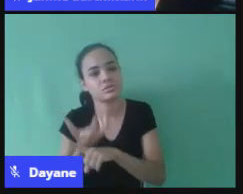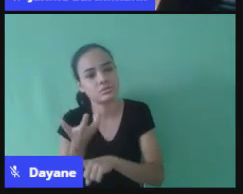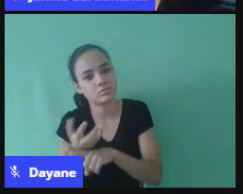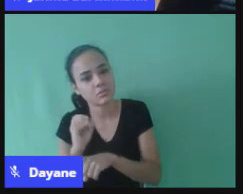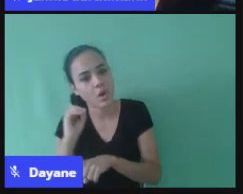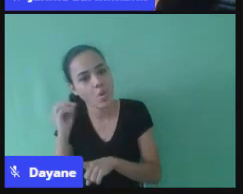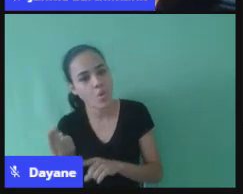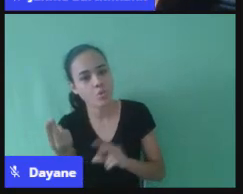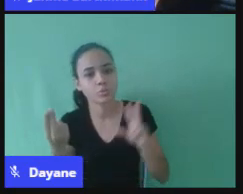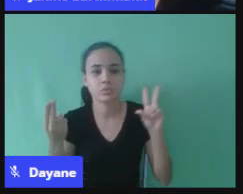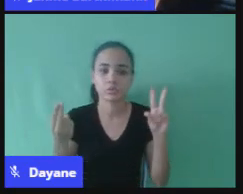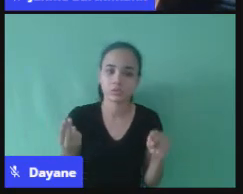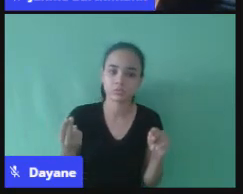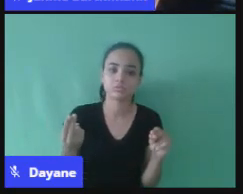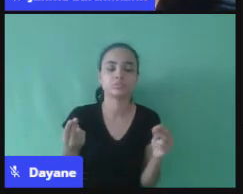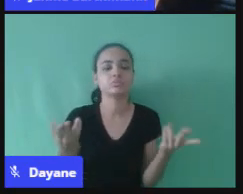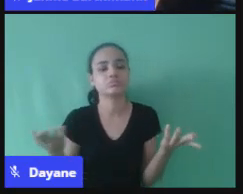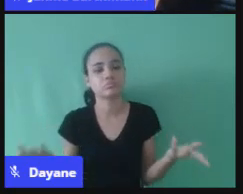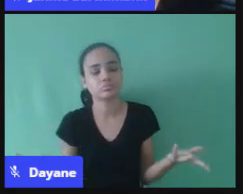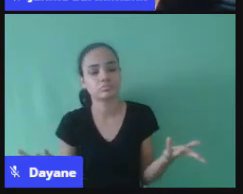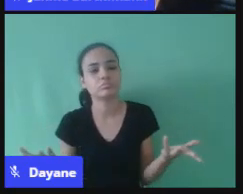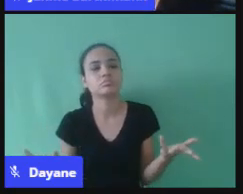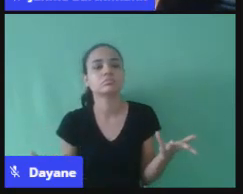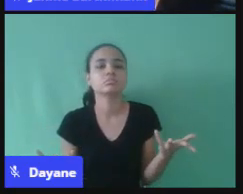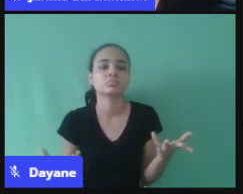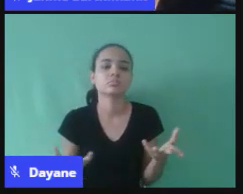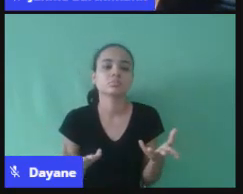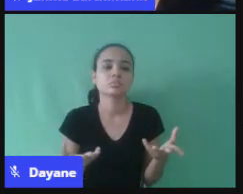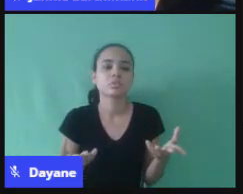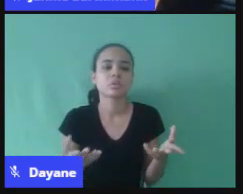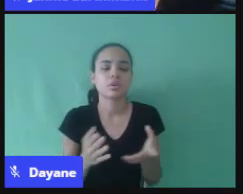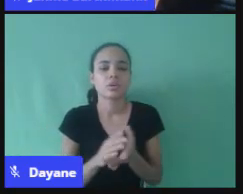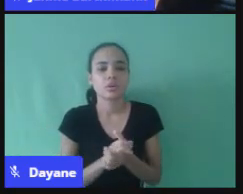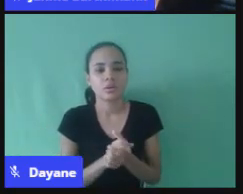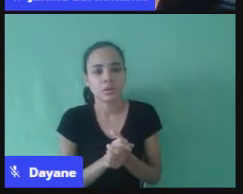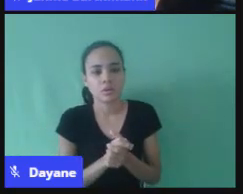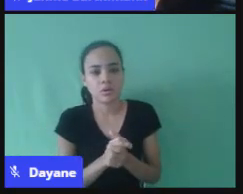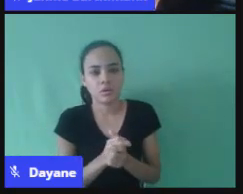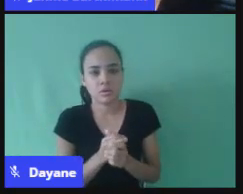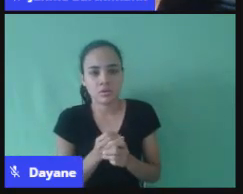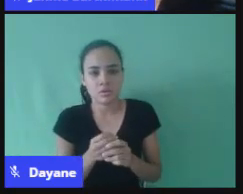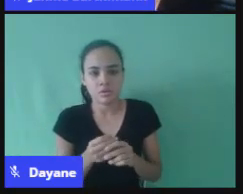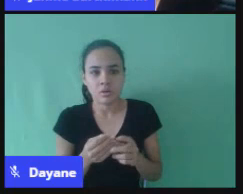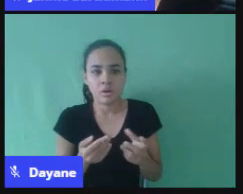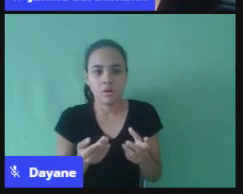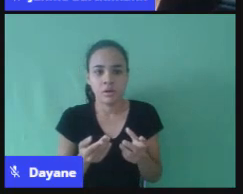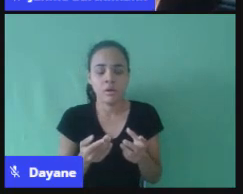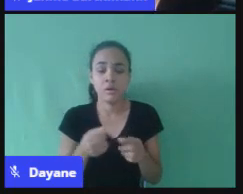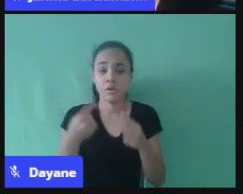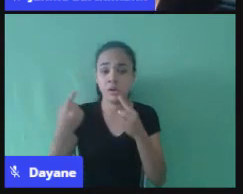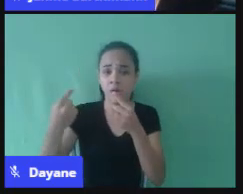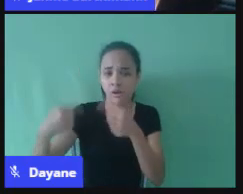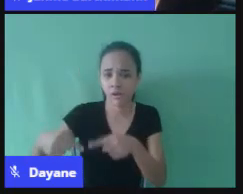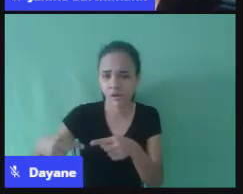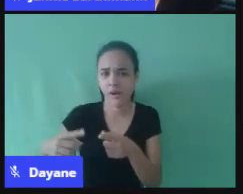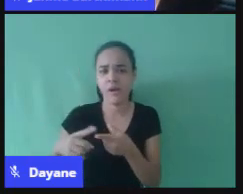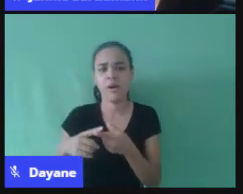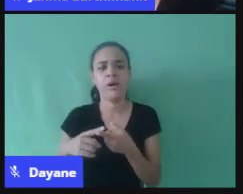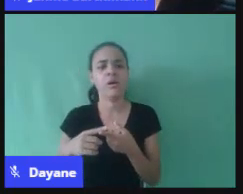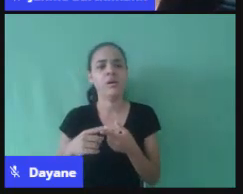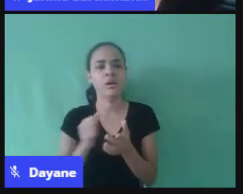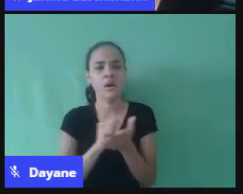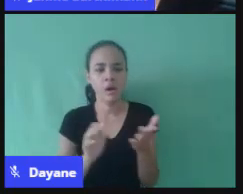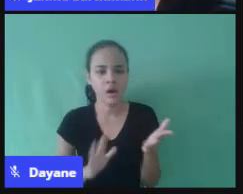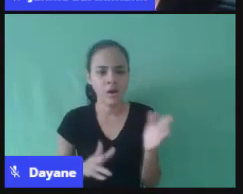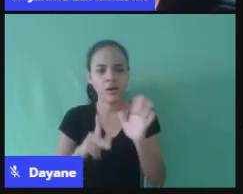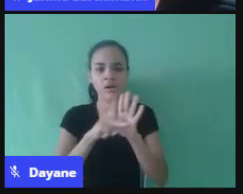interdisciplinar, por exemplo, blend de metodologias com desafios, atividades, projetos,